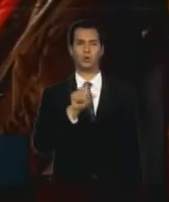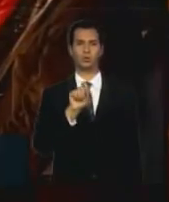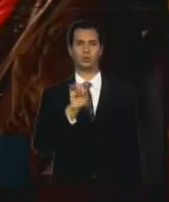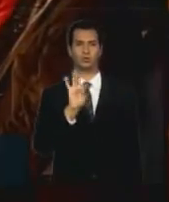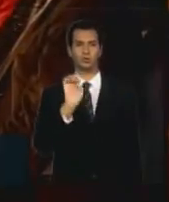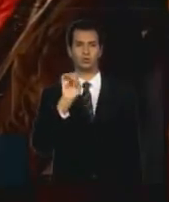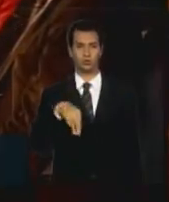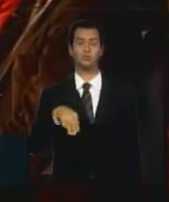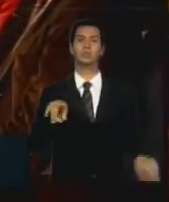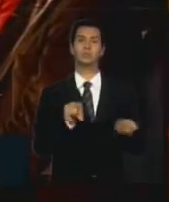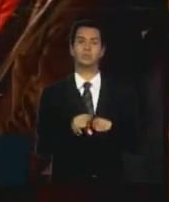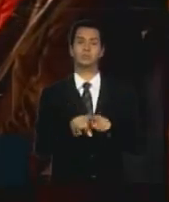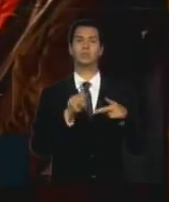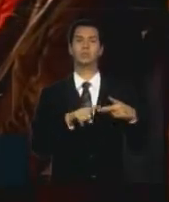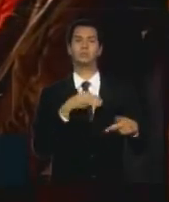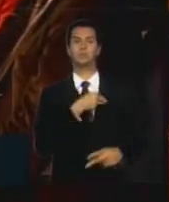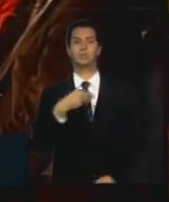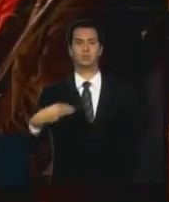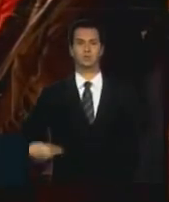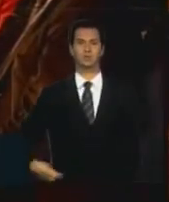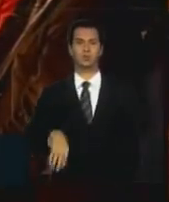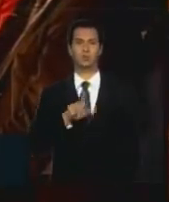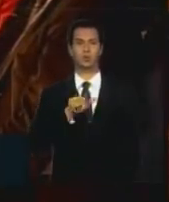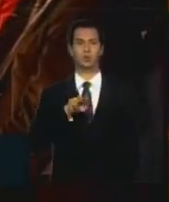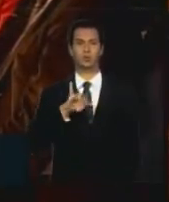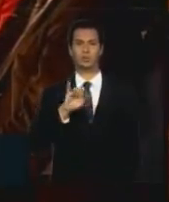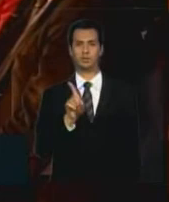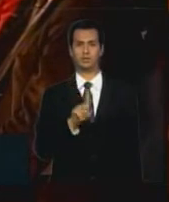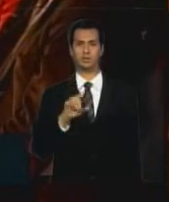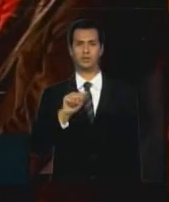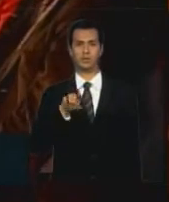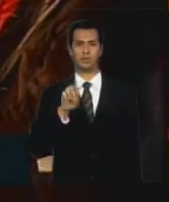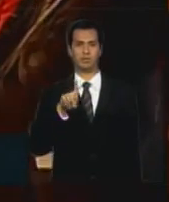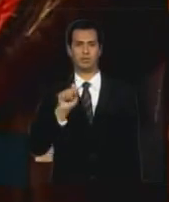e o nosso ministro, Luiz Inácio Adams.